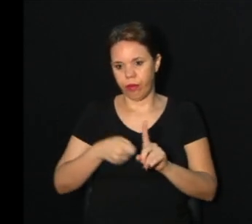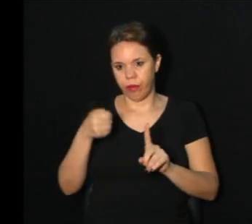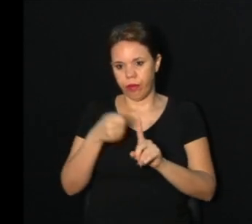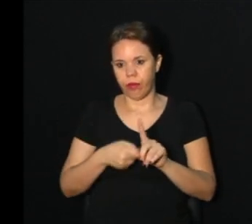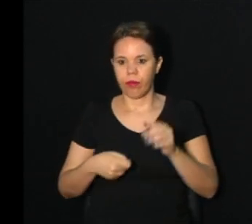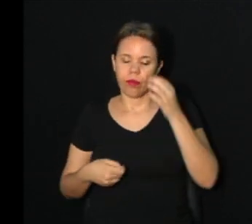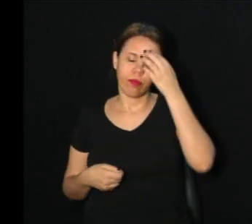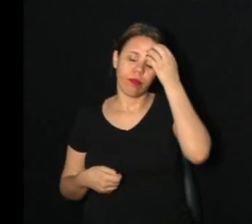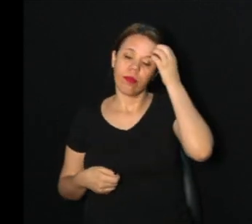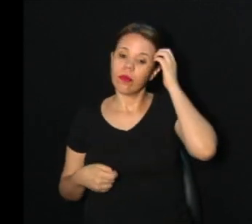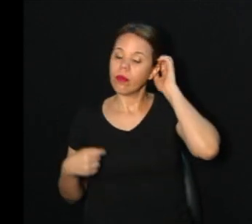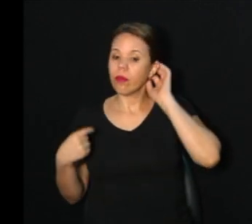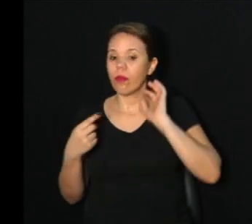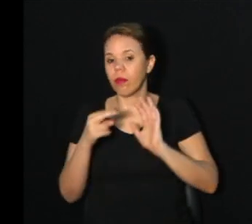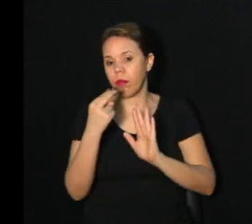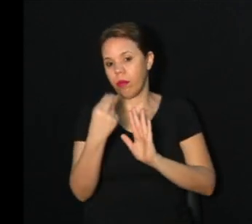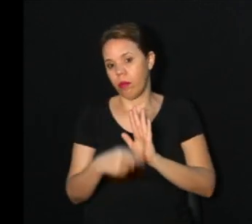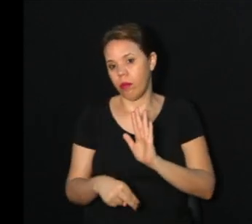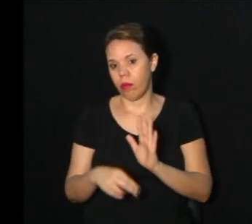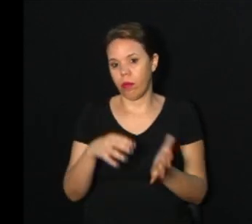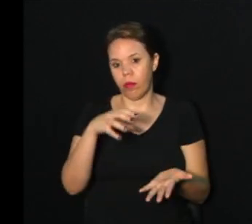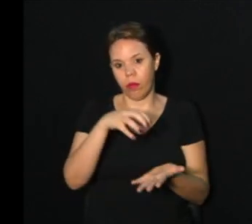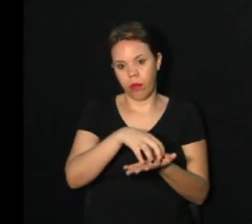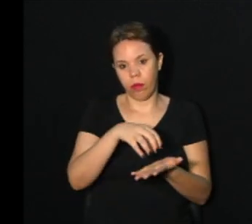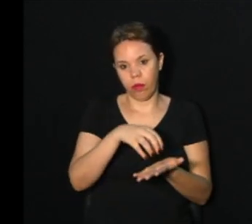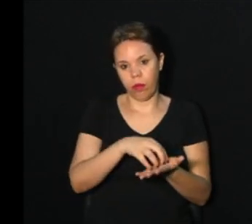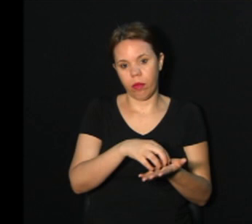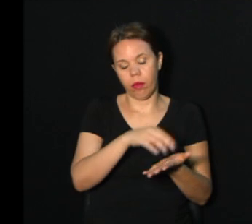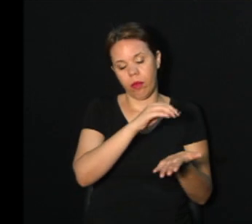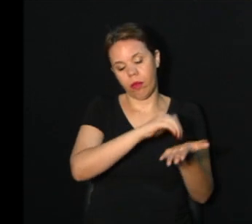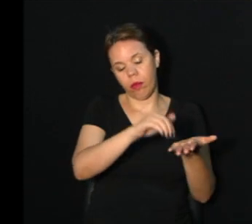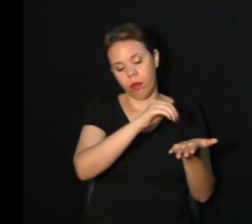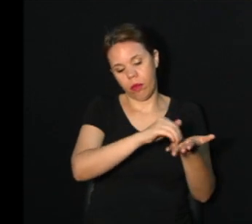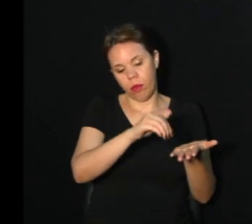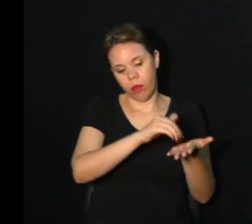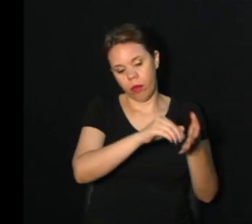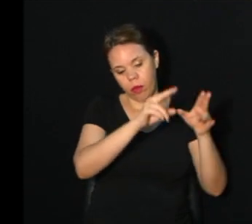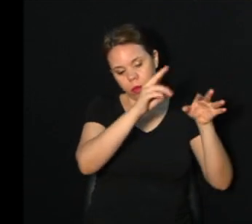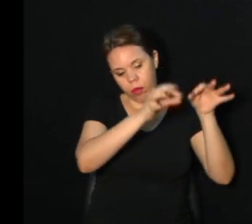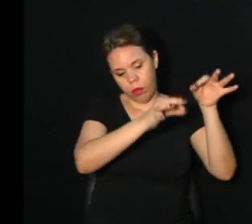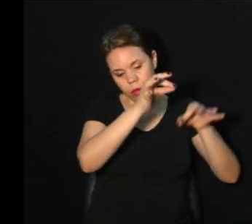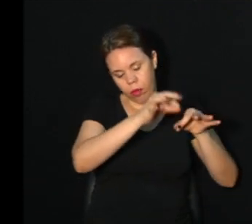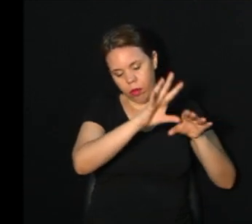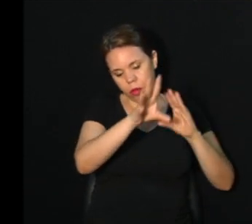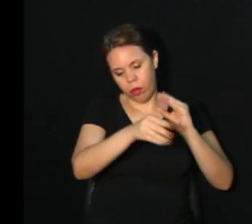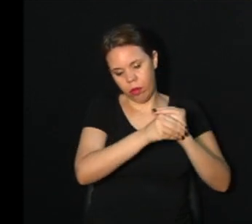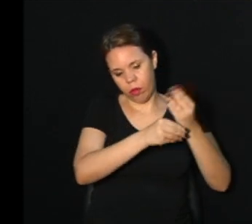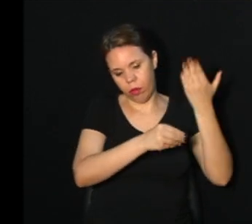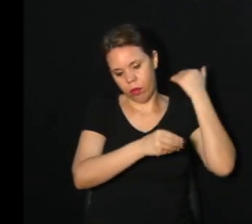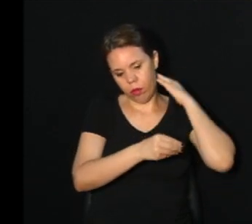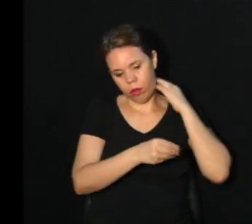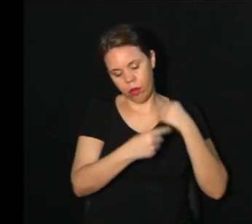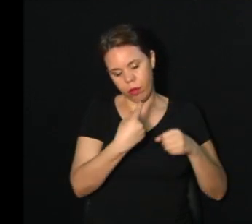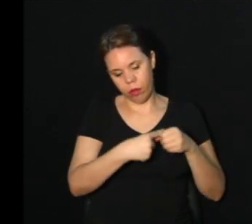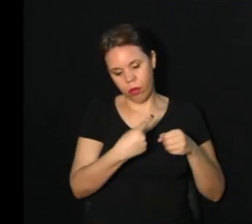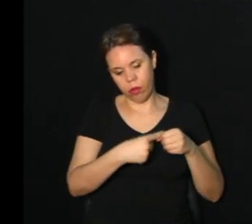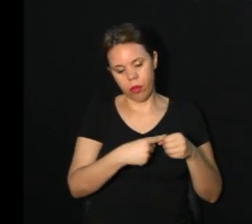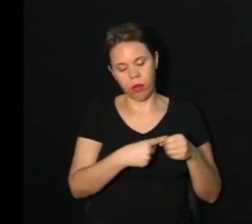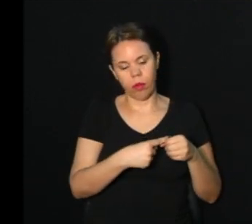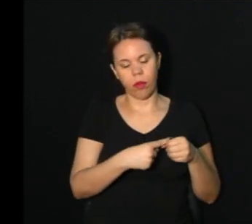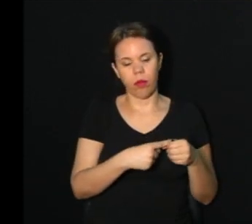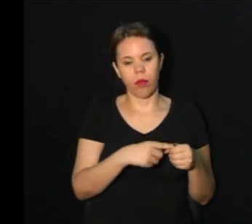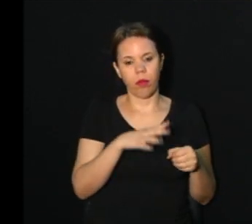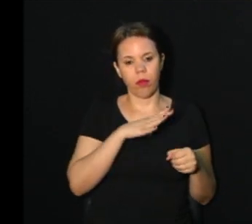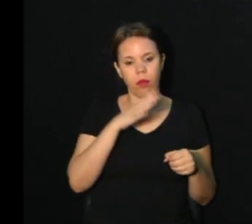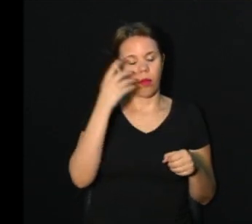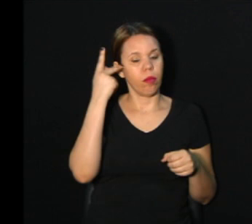Então, essa nomenclatura Secretaria de Justiça, ela foi implementada no âmbito municipal pelo município de São Paulo, e nós